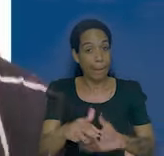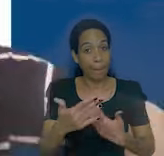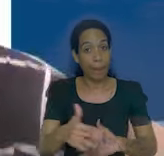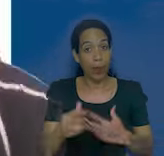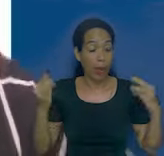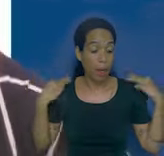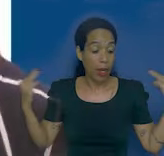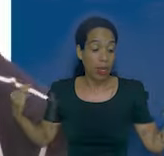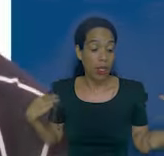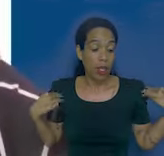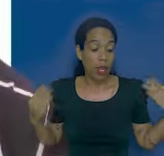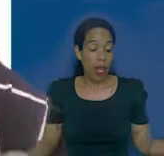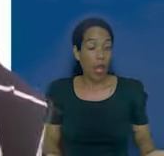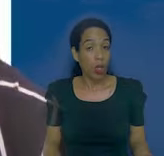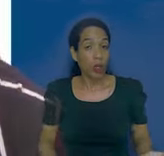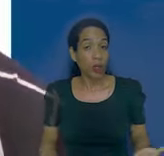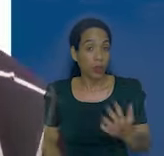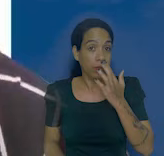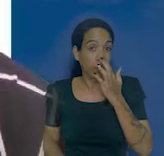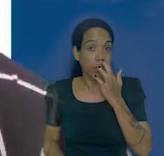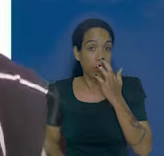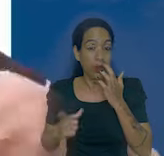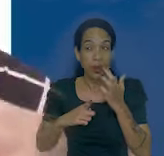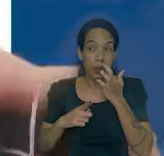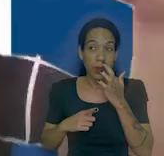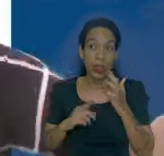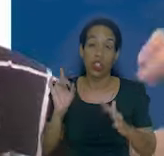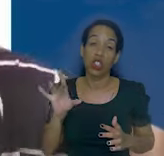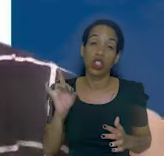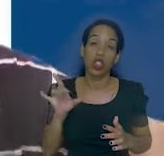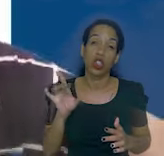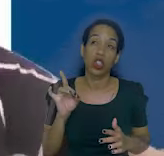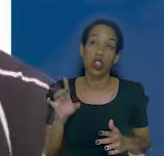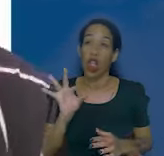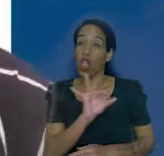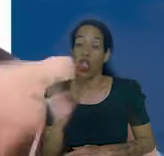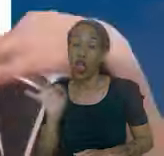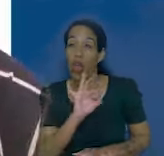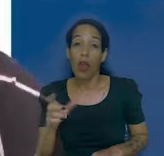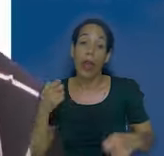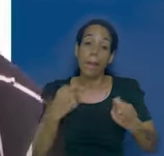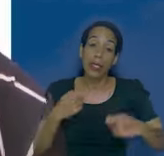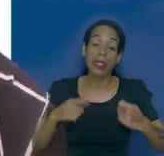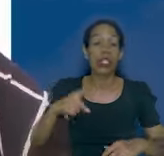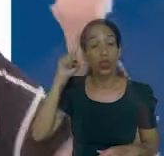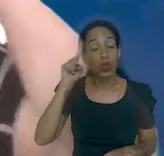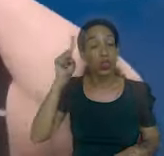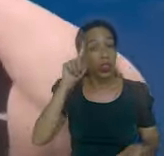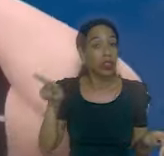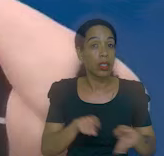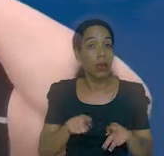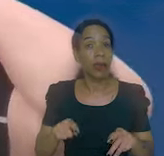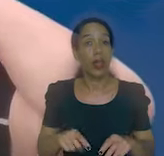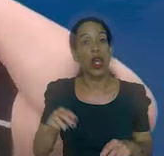magistratura, agora nesse segundo unificado, por exemplo, que vai abordar só questões novas, precisa do dia a dia, né?